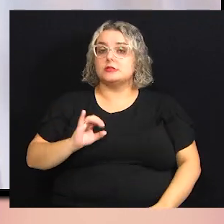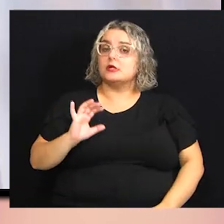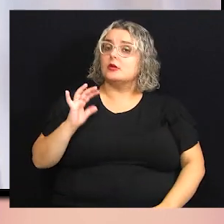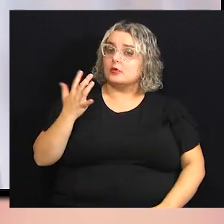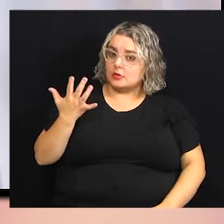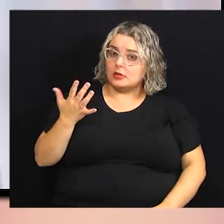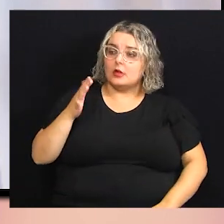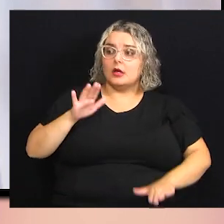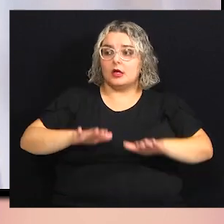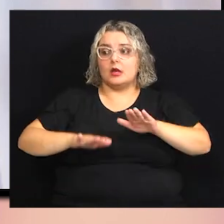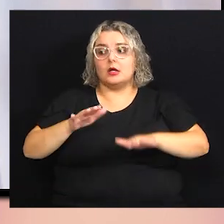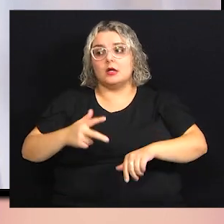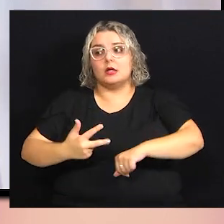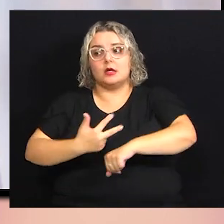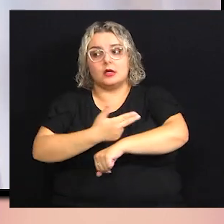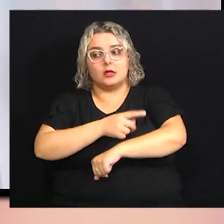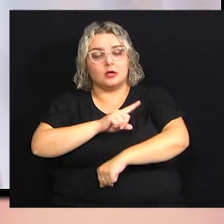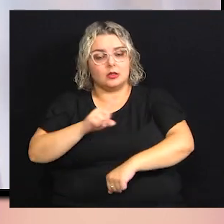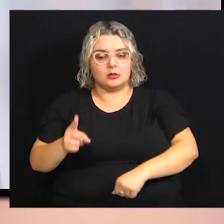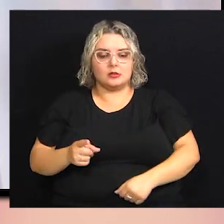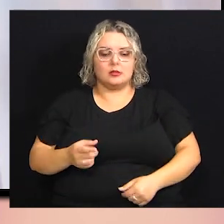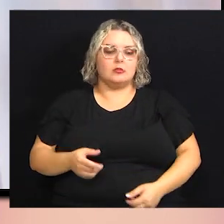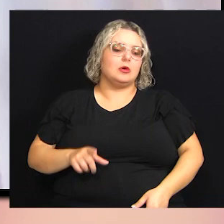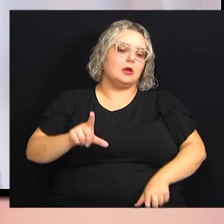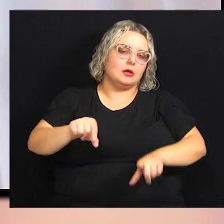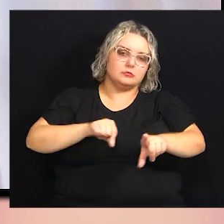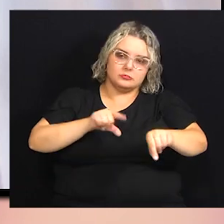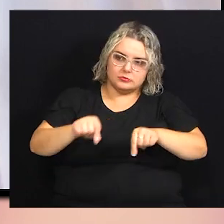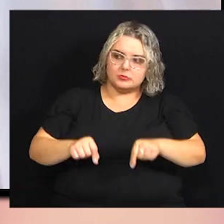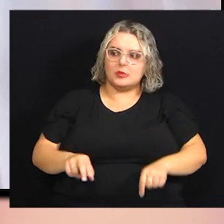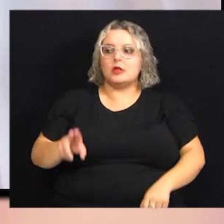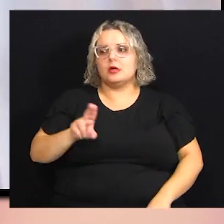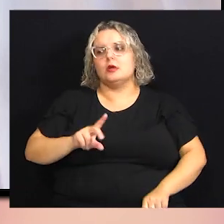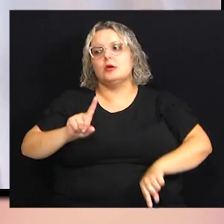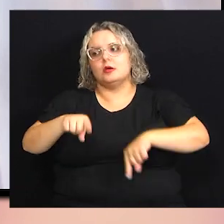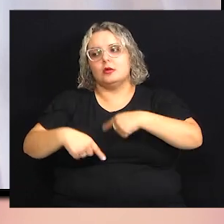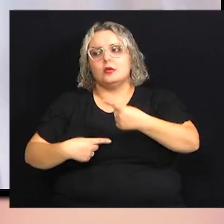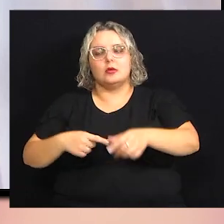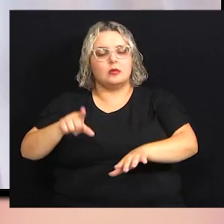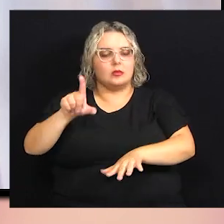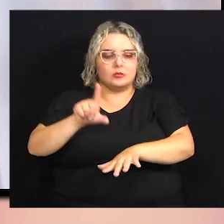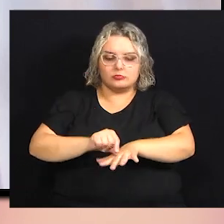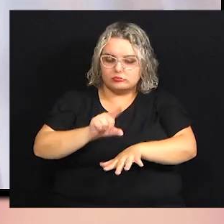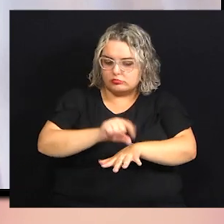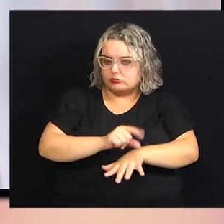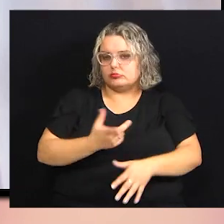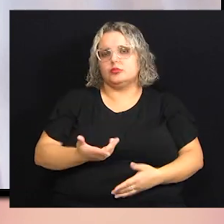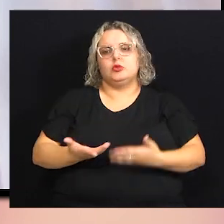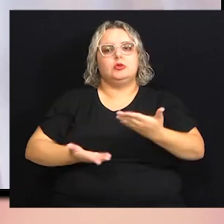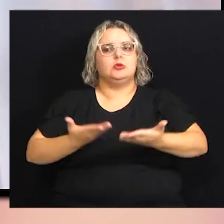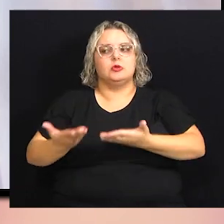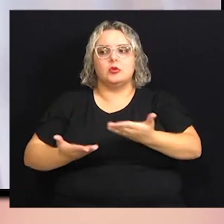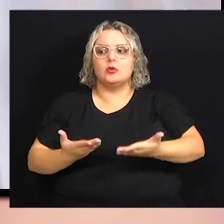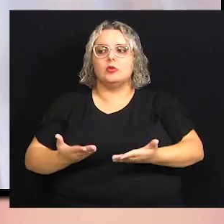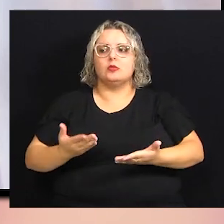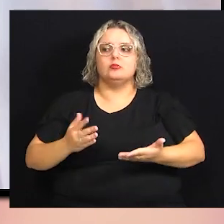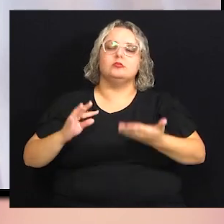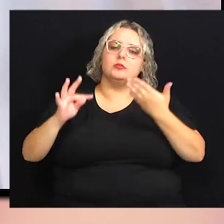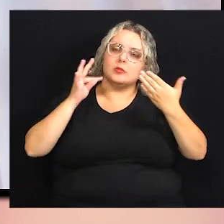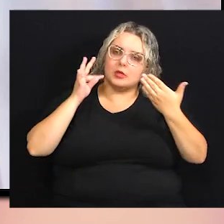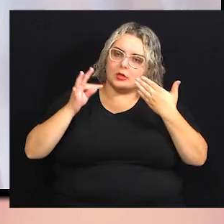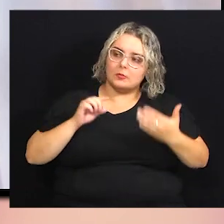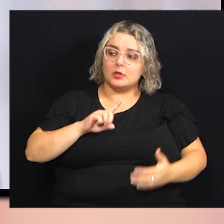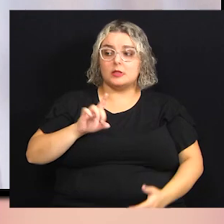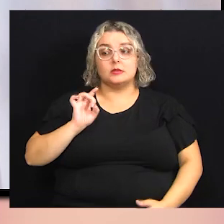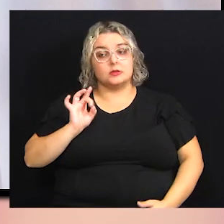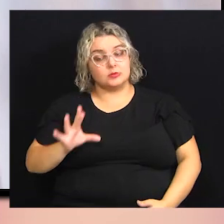isso aconteceu, às vezes a cirurgia já não é mais o caminho, a gente vai ter que usar algum outro tipo de tratamento ou terapia